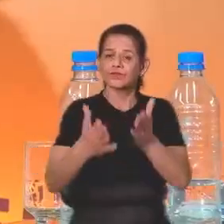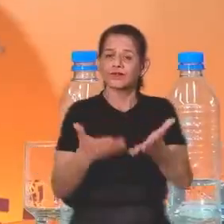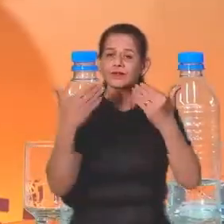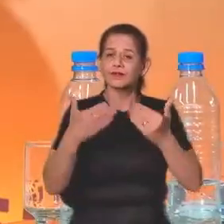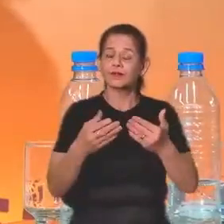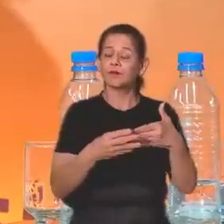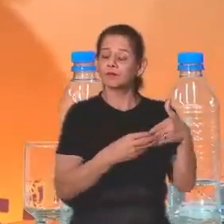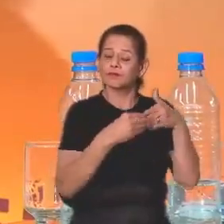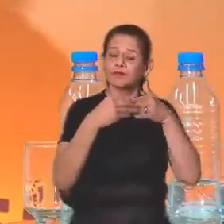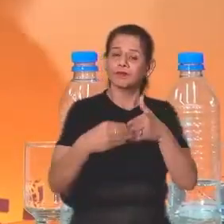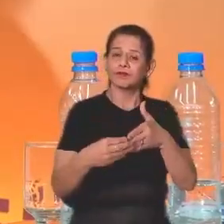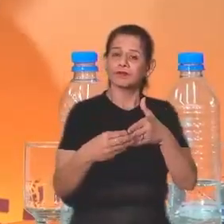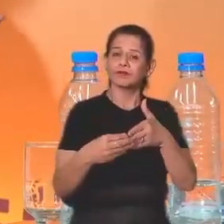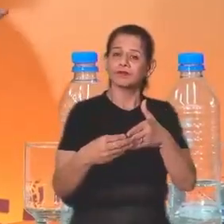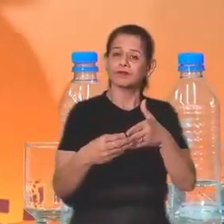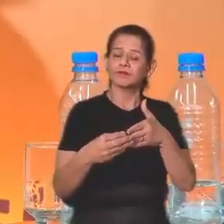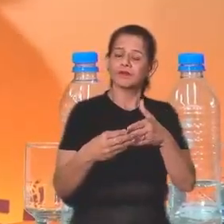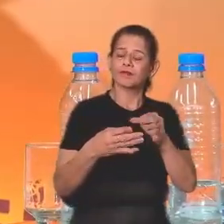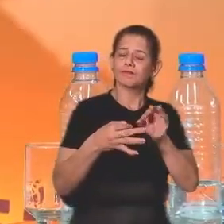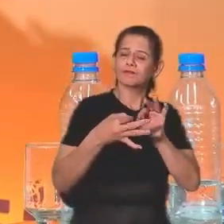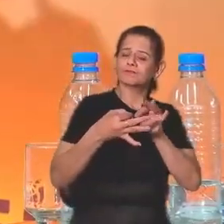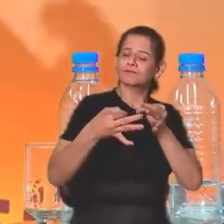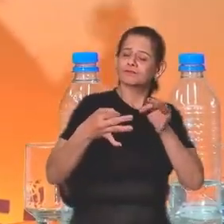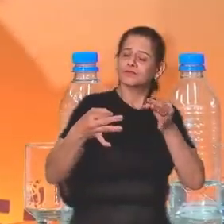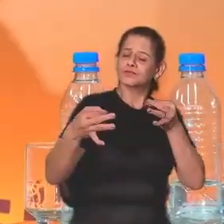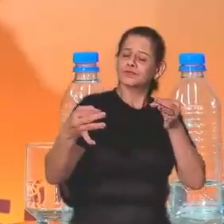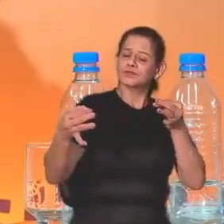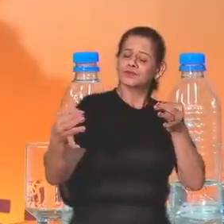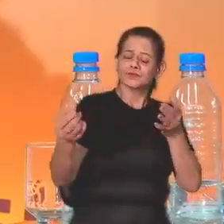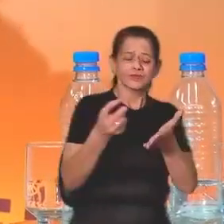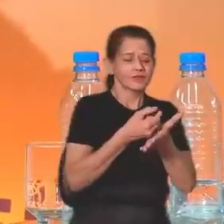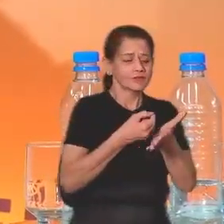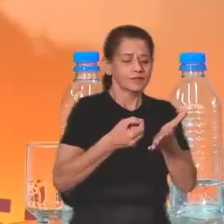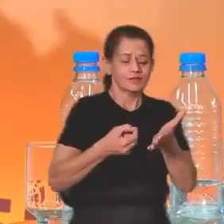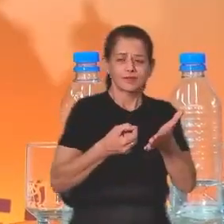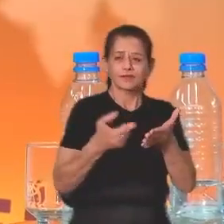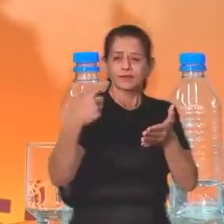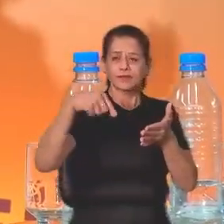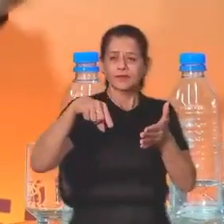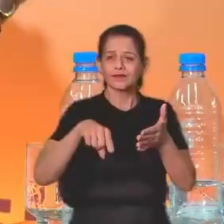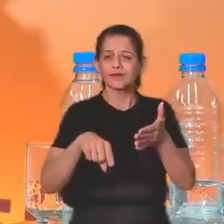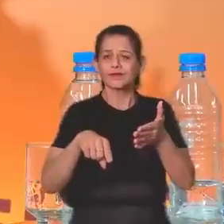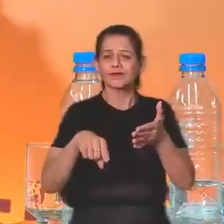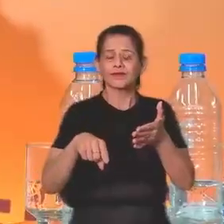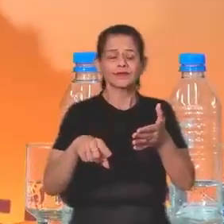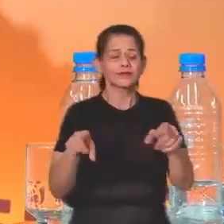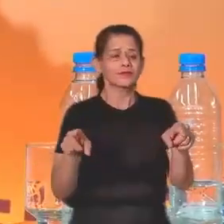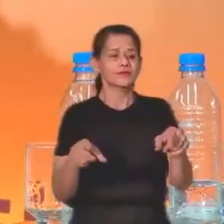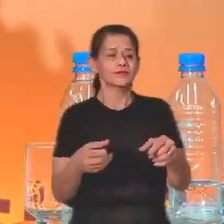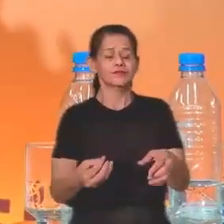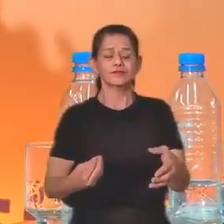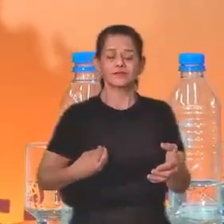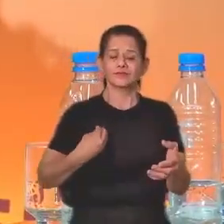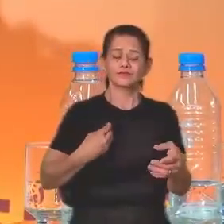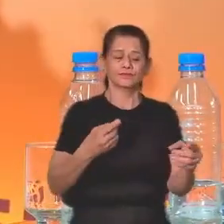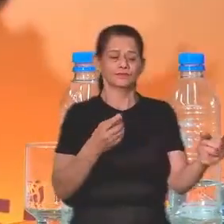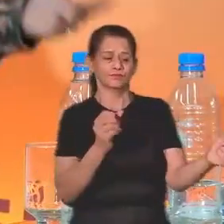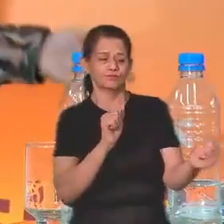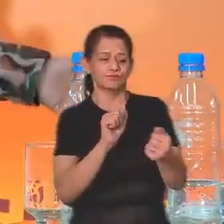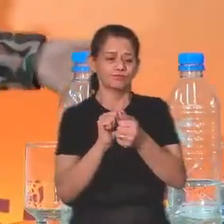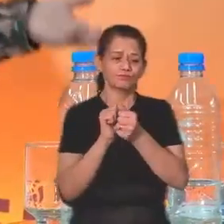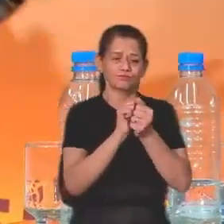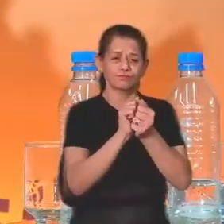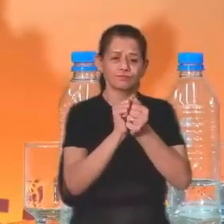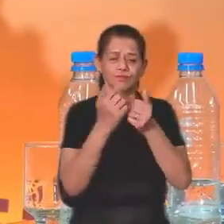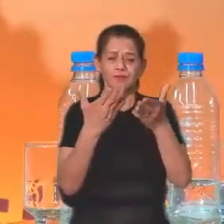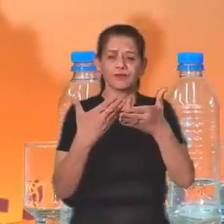pode nos levar muito longe, né? Muito longe na escrita, muito longe na convivência, muito longe. E